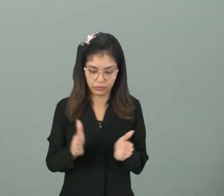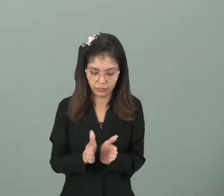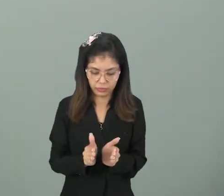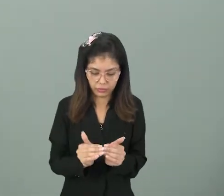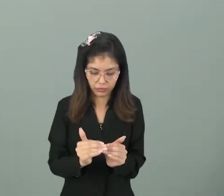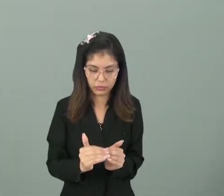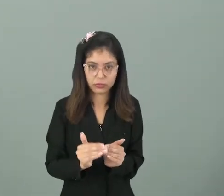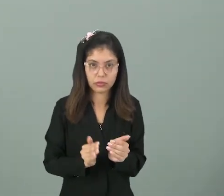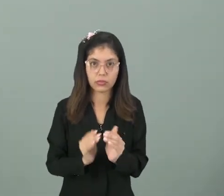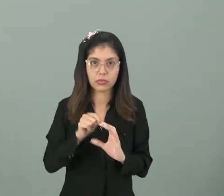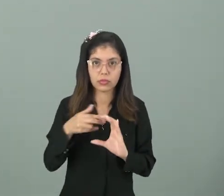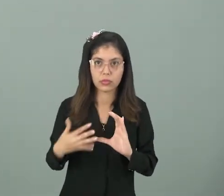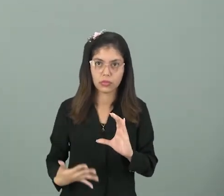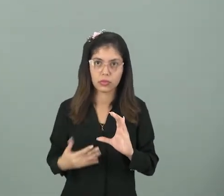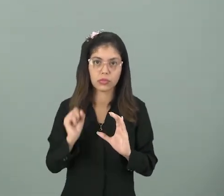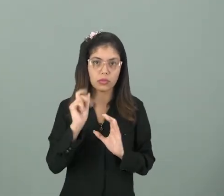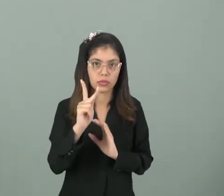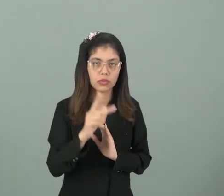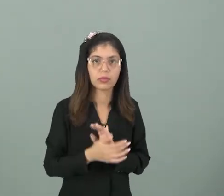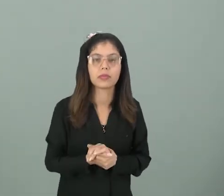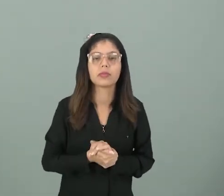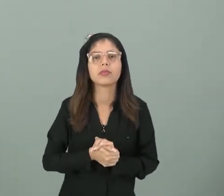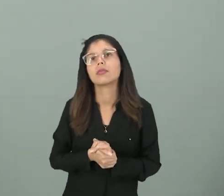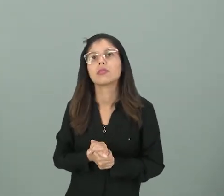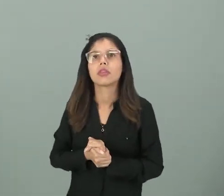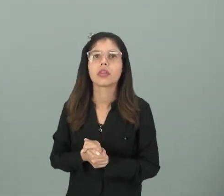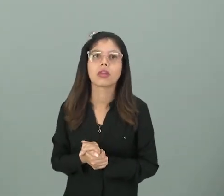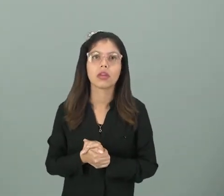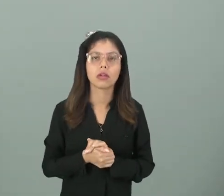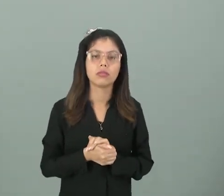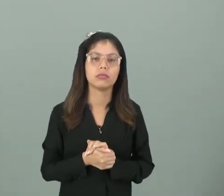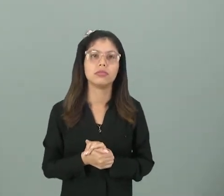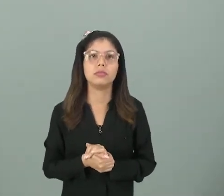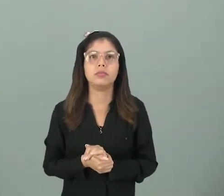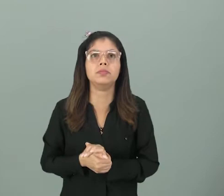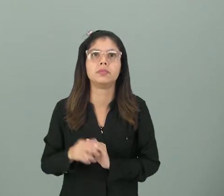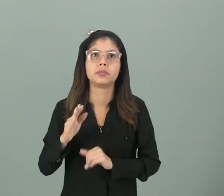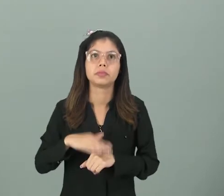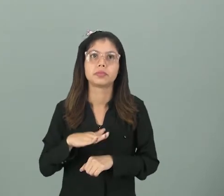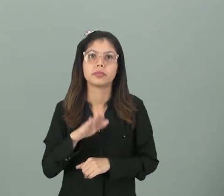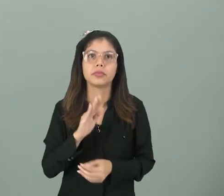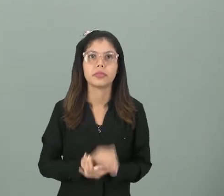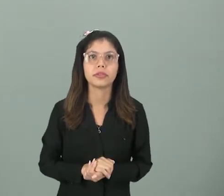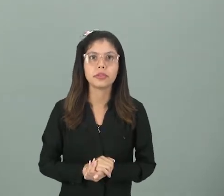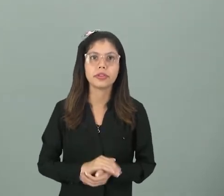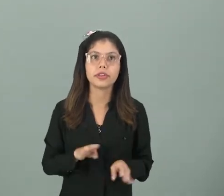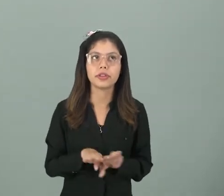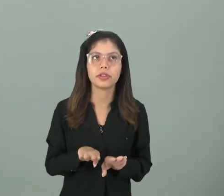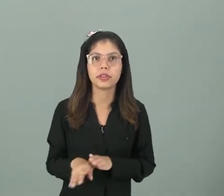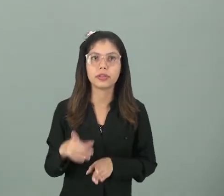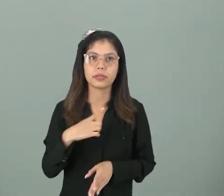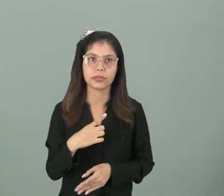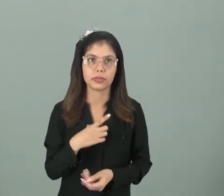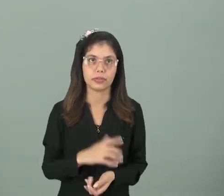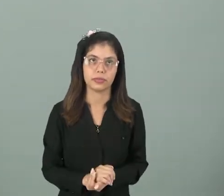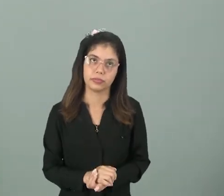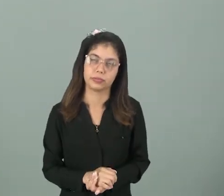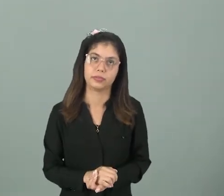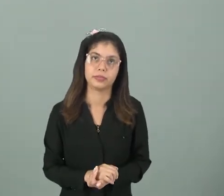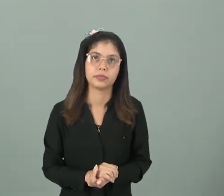de espécies, tá bom? Vamos entender um pouquinho mais sobre esses níveis e sobre esse sistema de